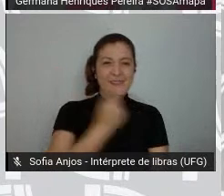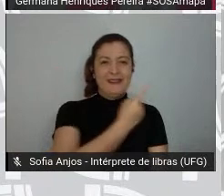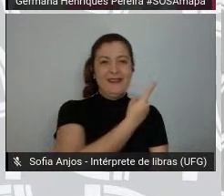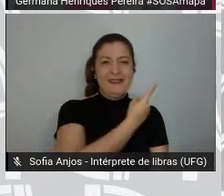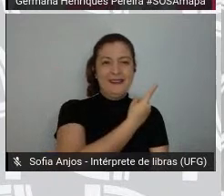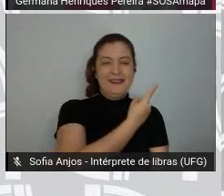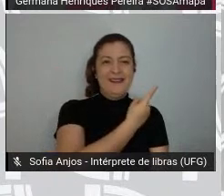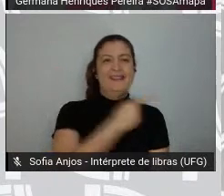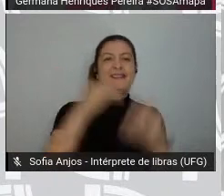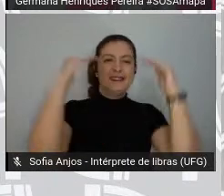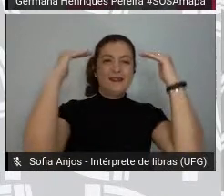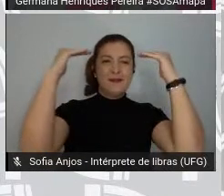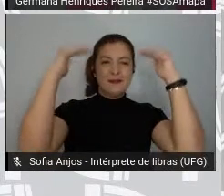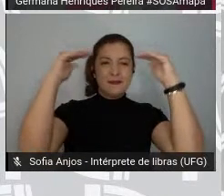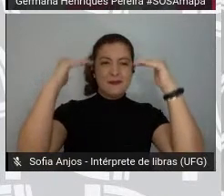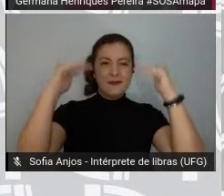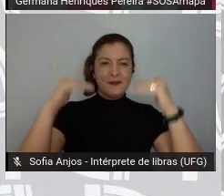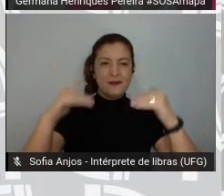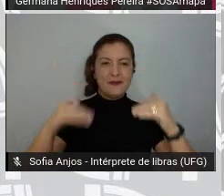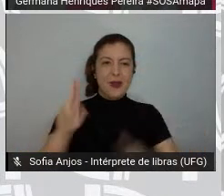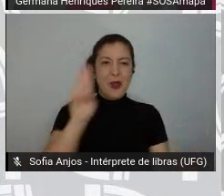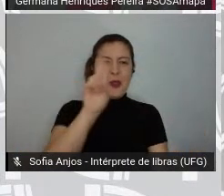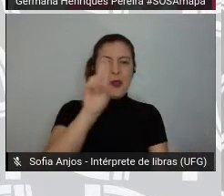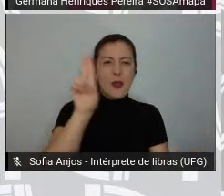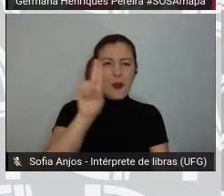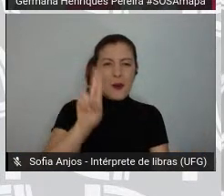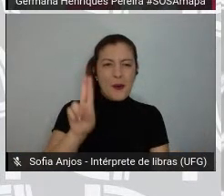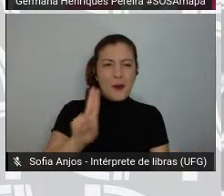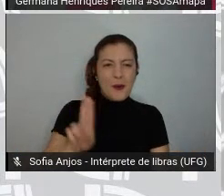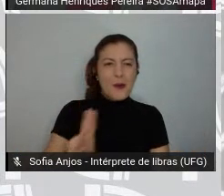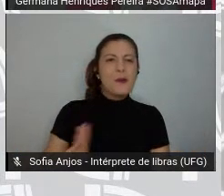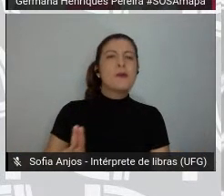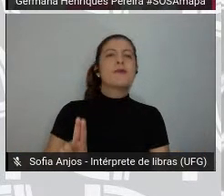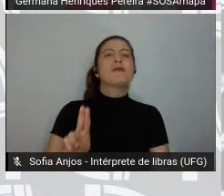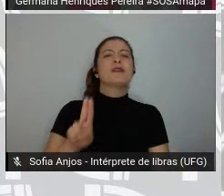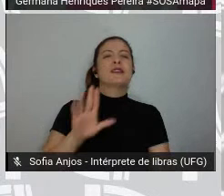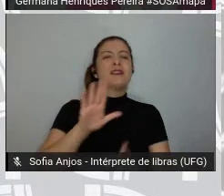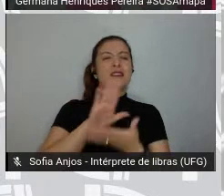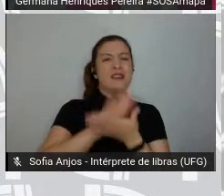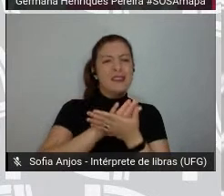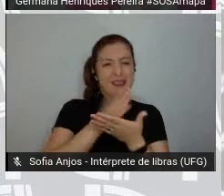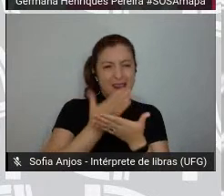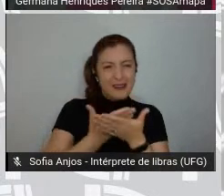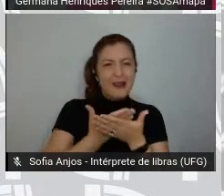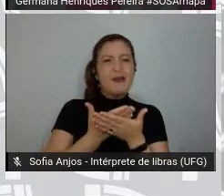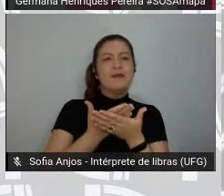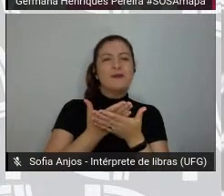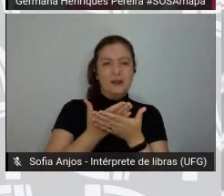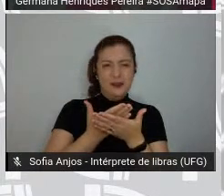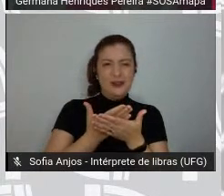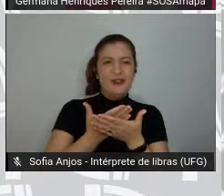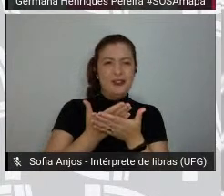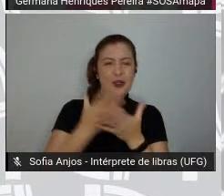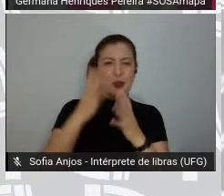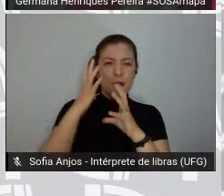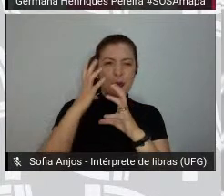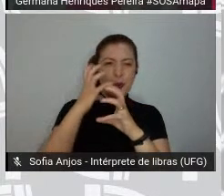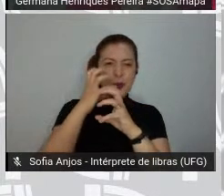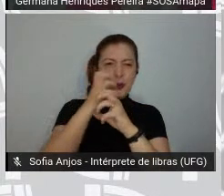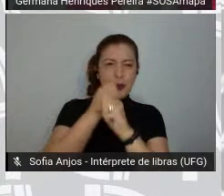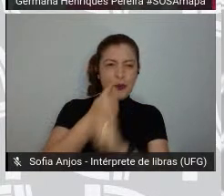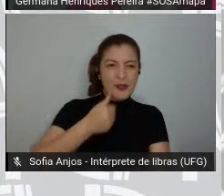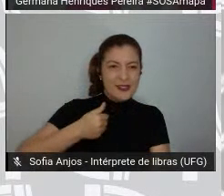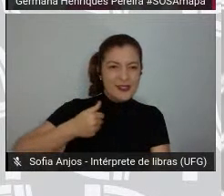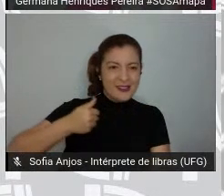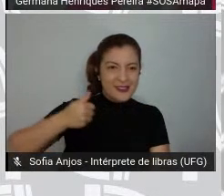intérpretes, eu não vou ler, né, porque são 14, então eu deixo para que vocês vejam aí na tela